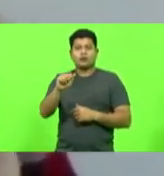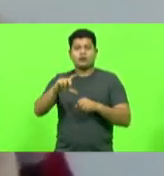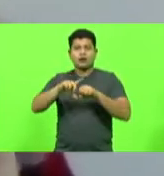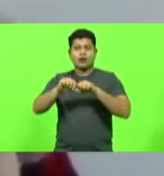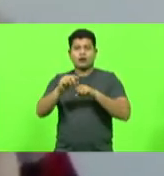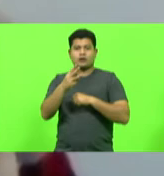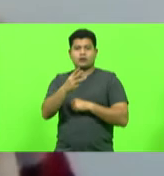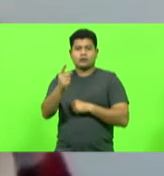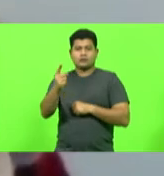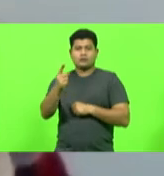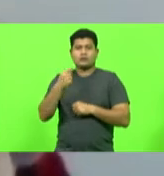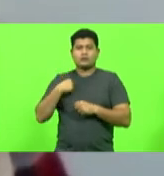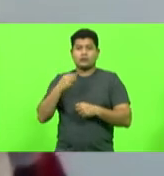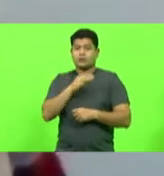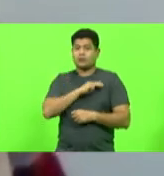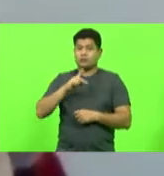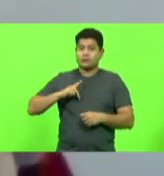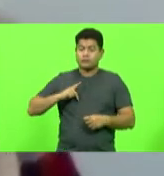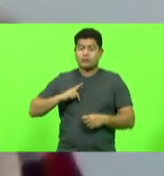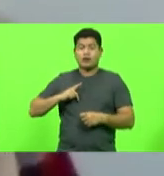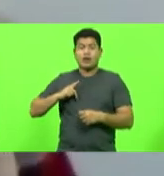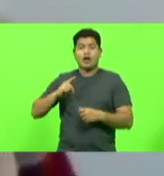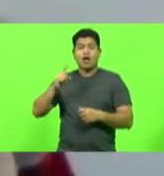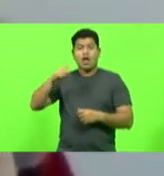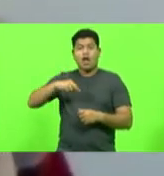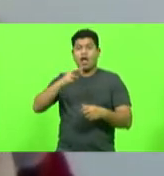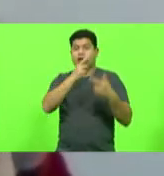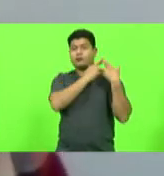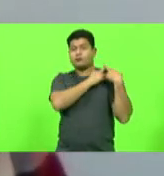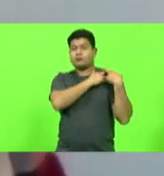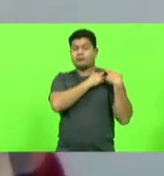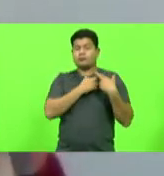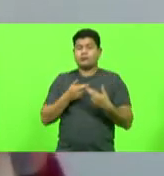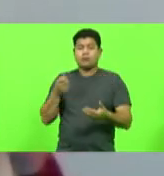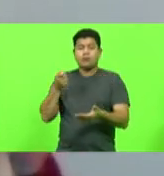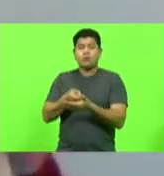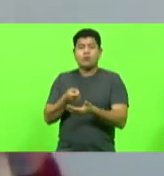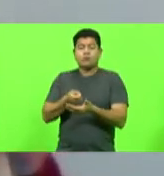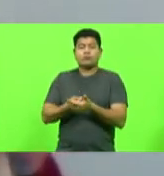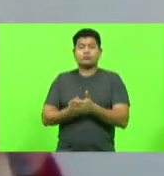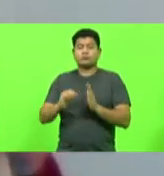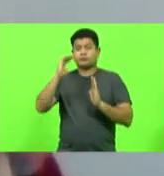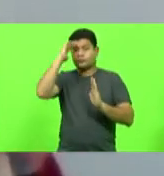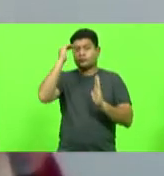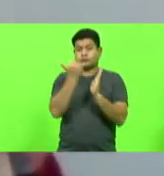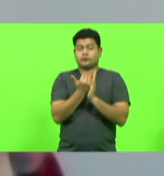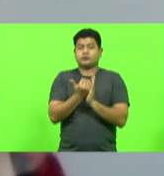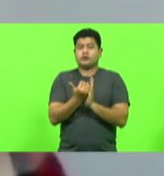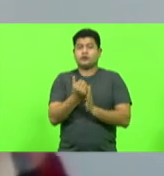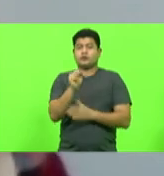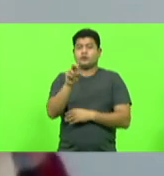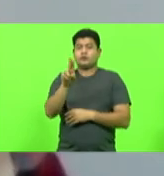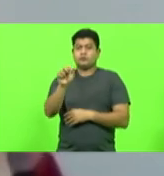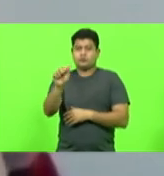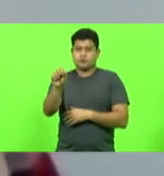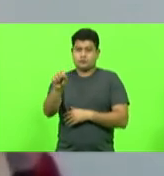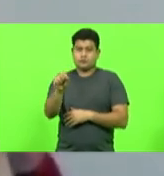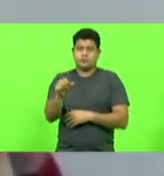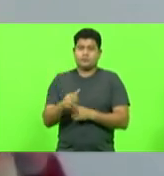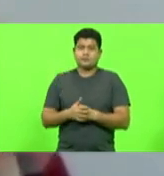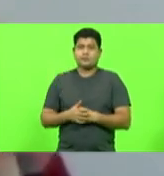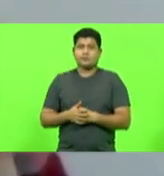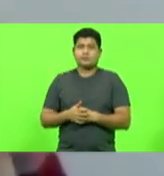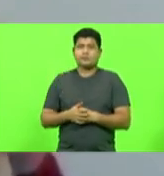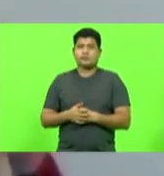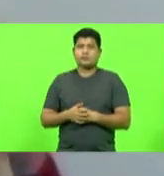o Ministério Público tem o dever de zelar pelo cumprimento das normas definidas para adequado funcionamento do SUAS. A introdução